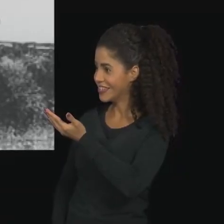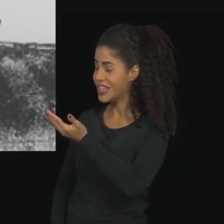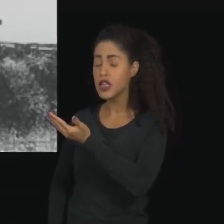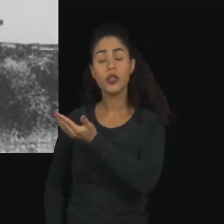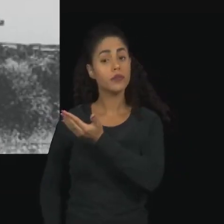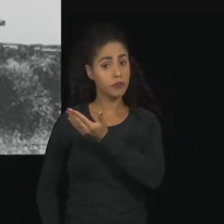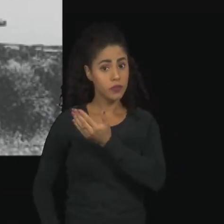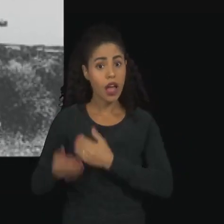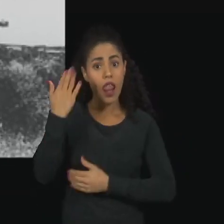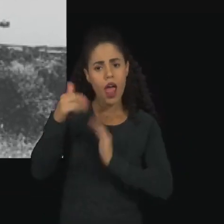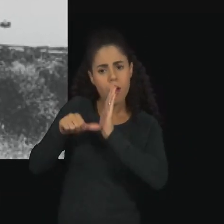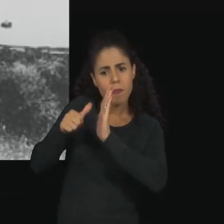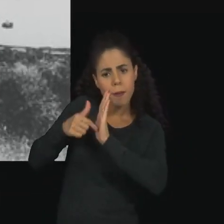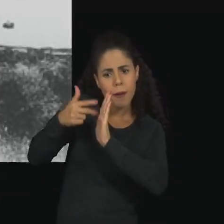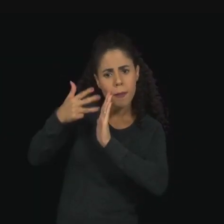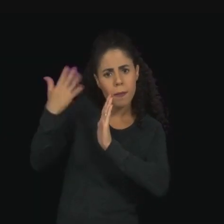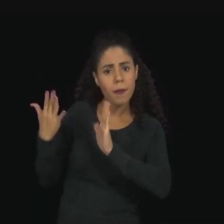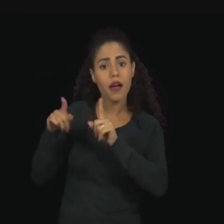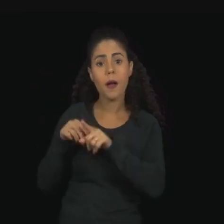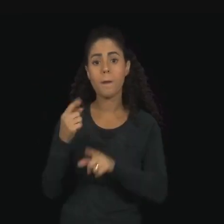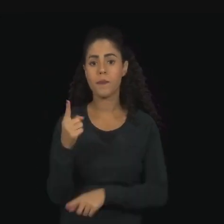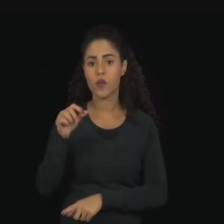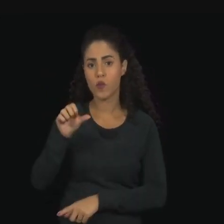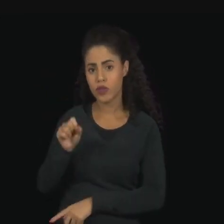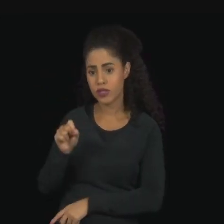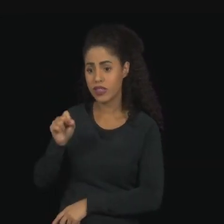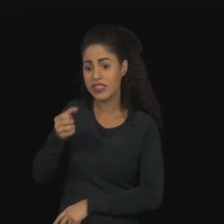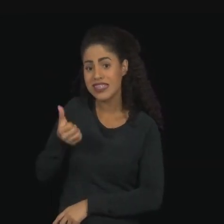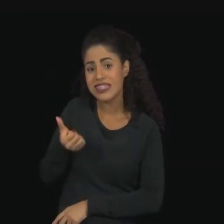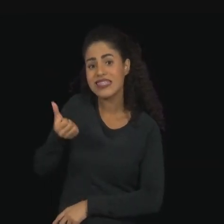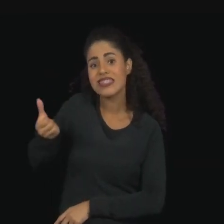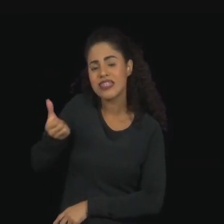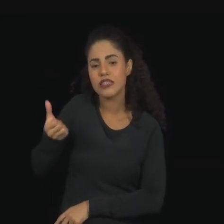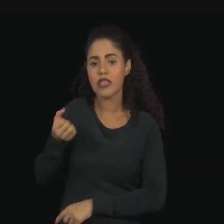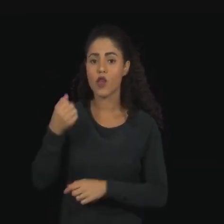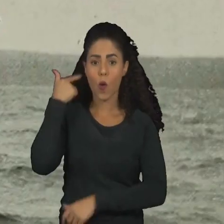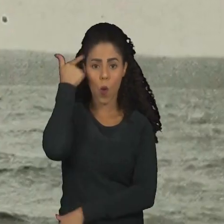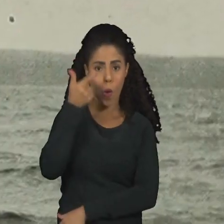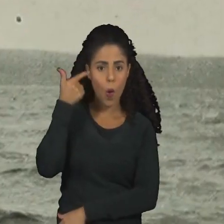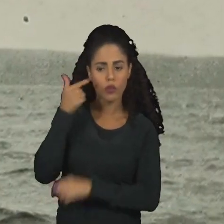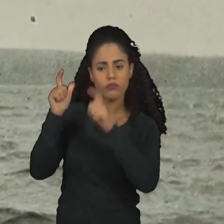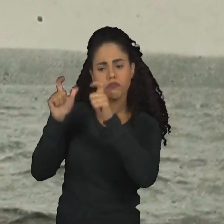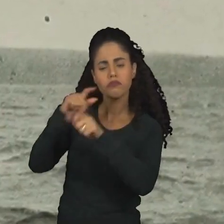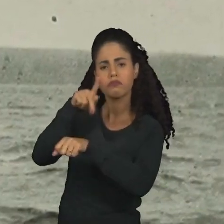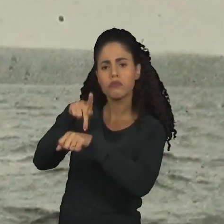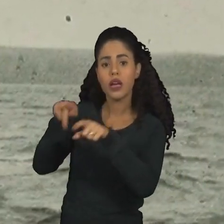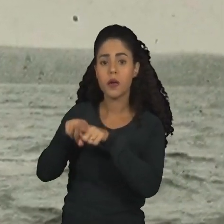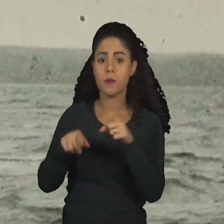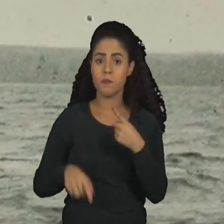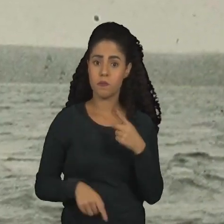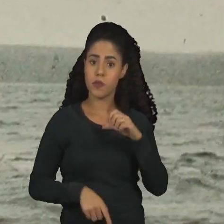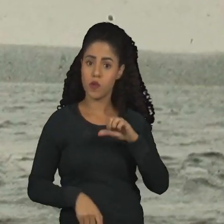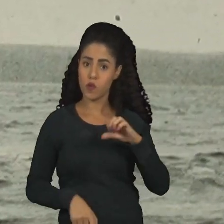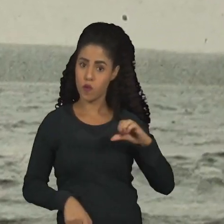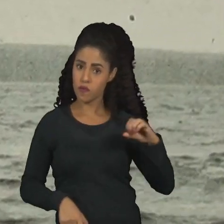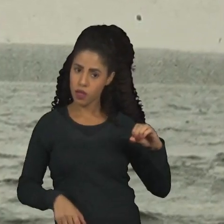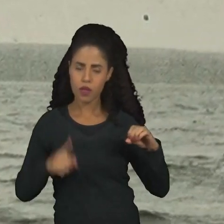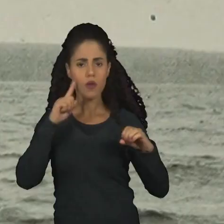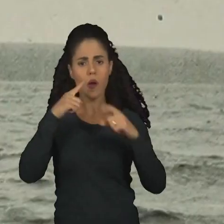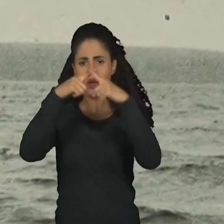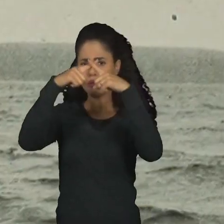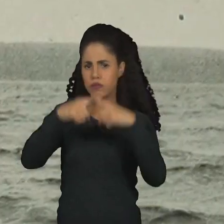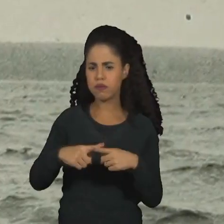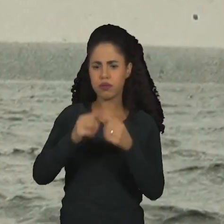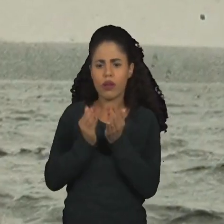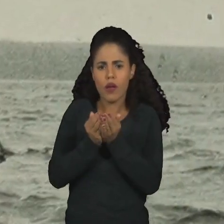As primeiras disputas aconteceram em 1866 em Londres e, em 1900, as